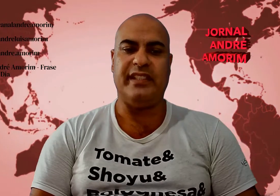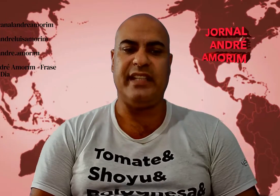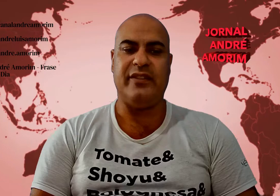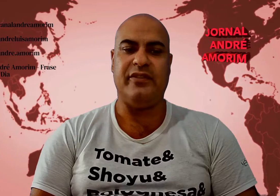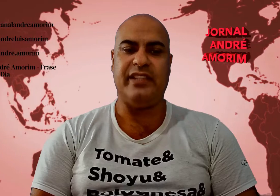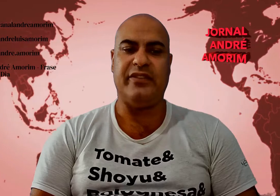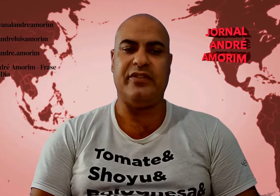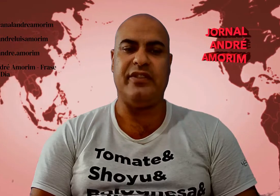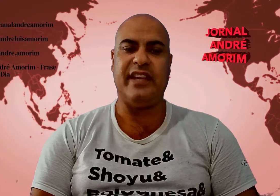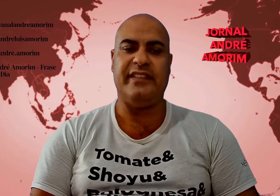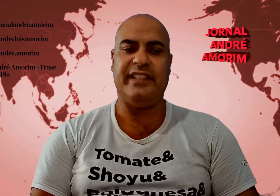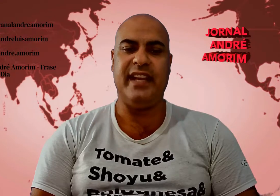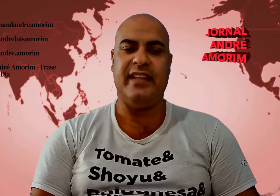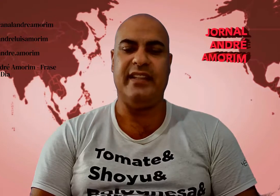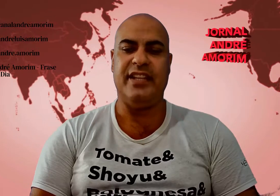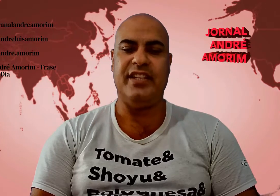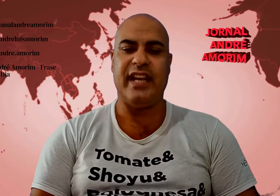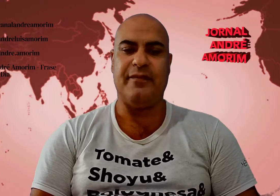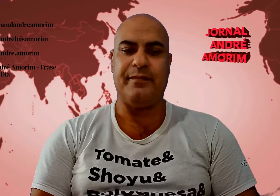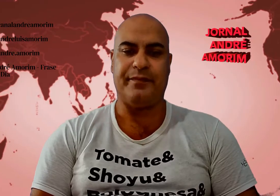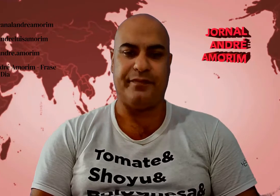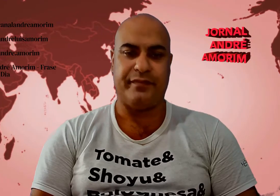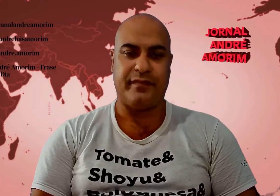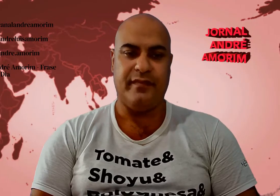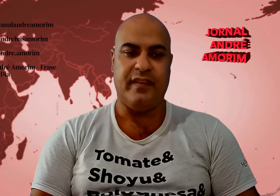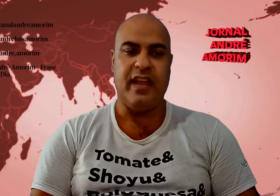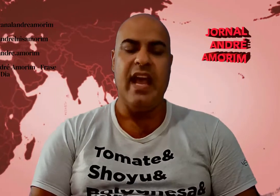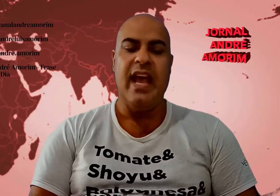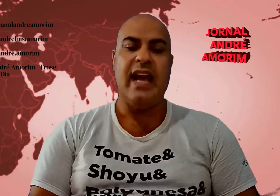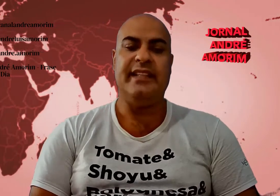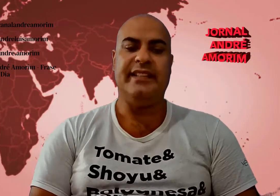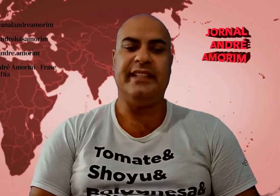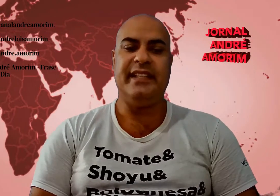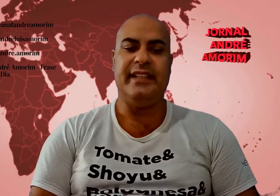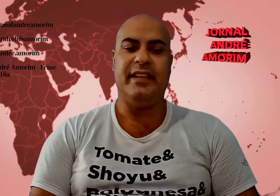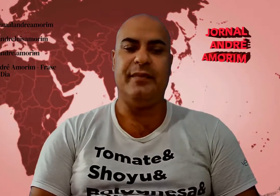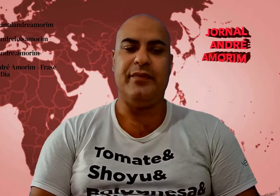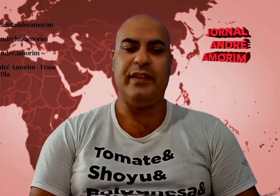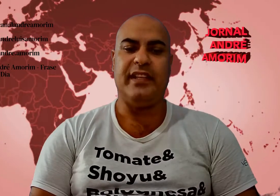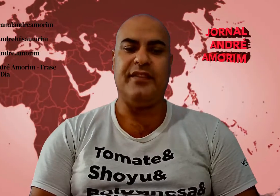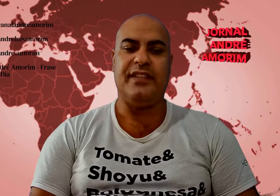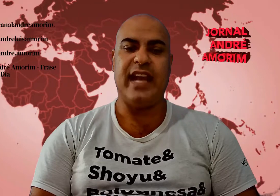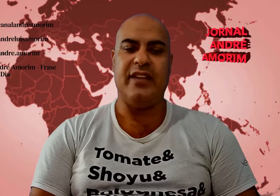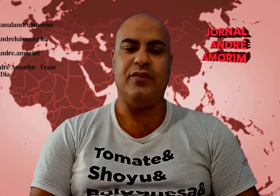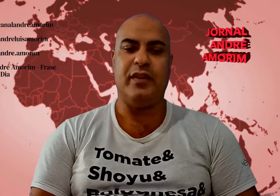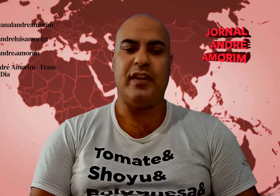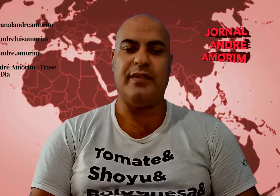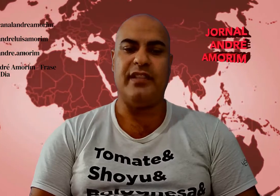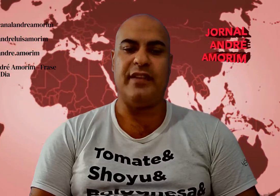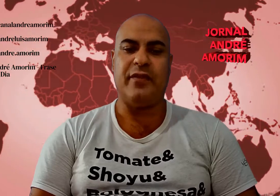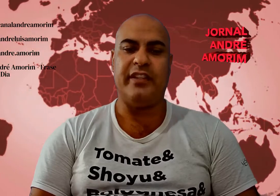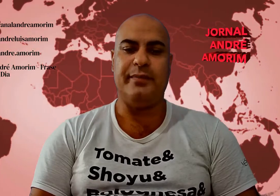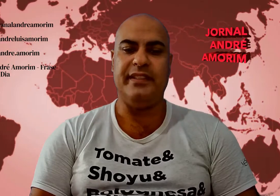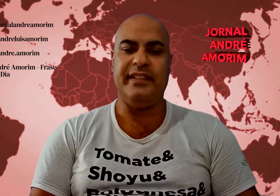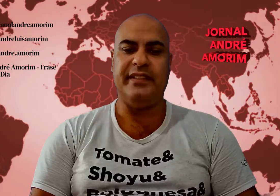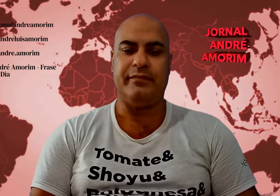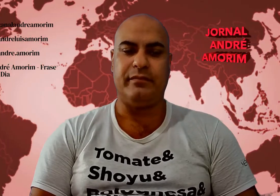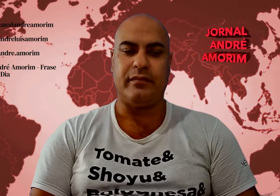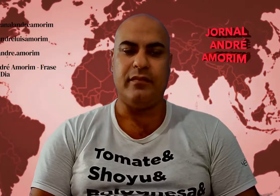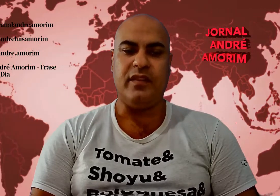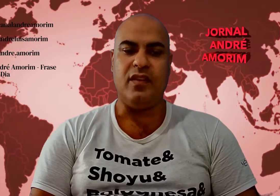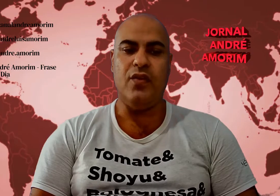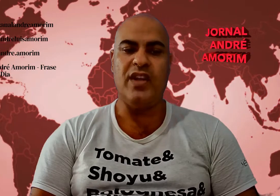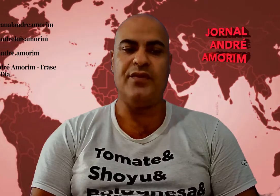de Segurança Interna dos Estados Unidos deve ser desligado. Além de Sidney, também foi entrevistado no programa da Fox